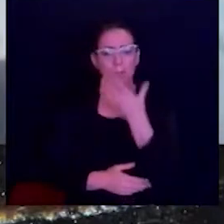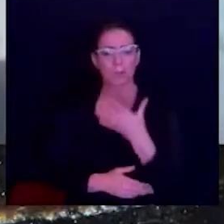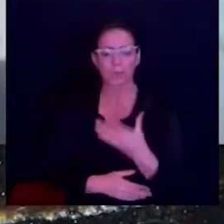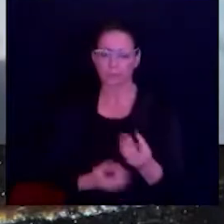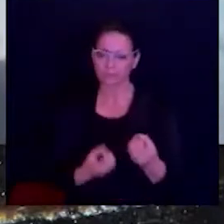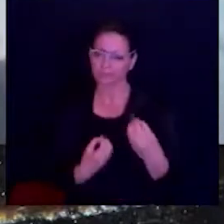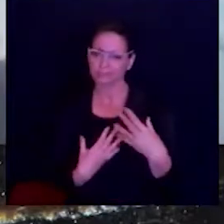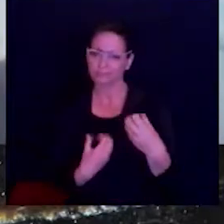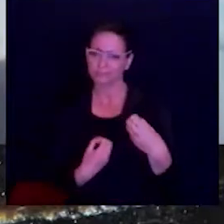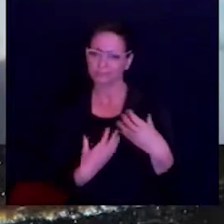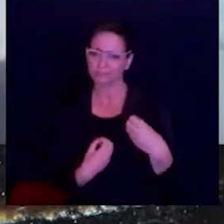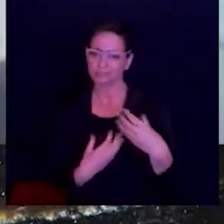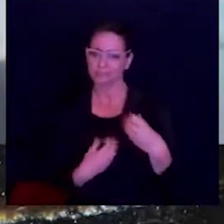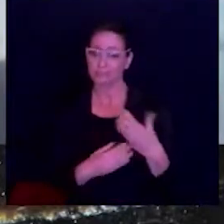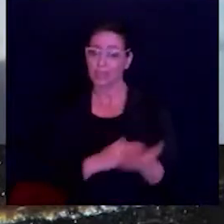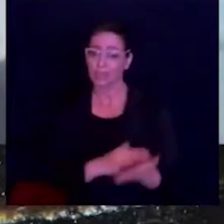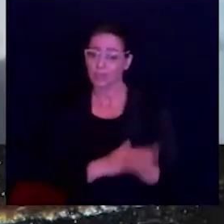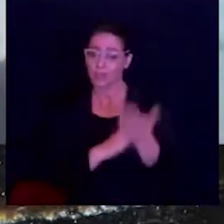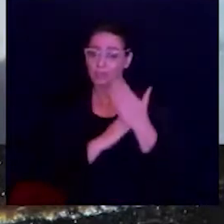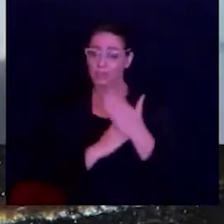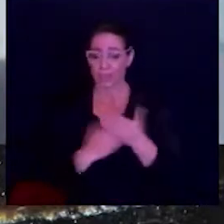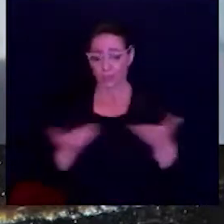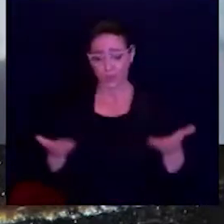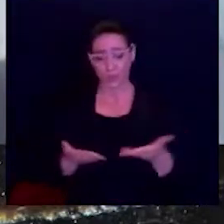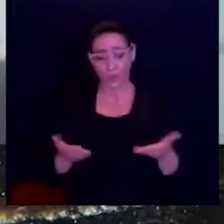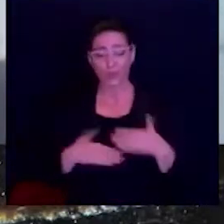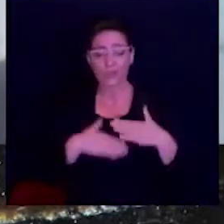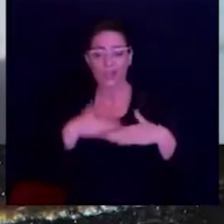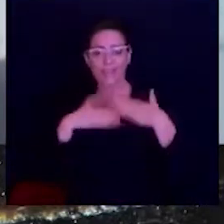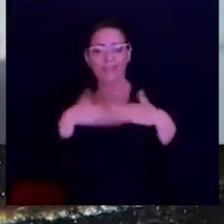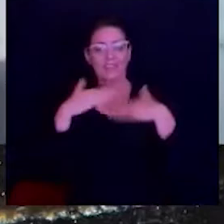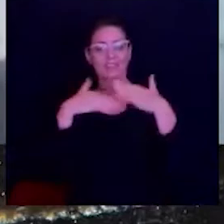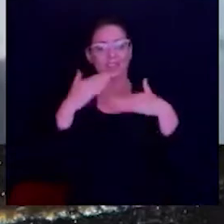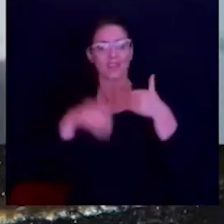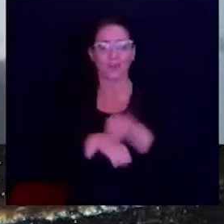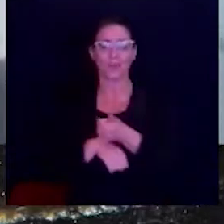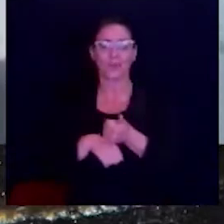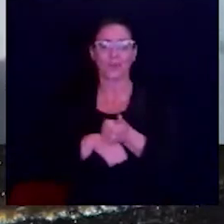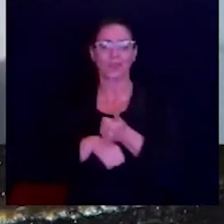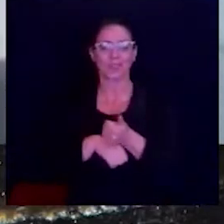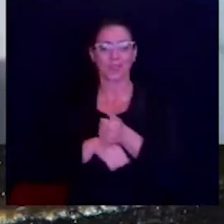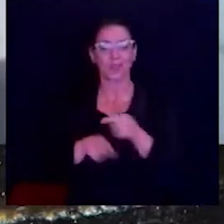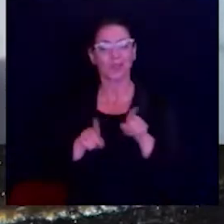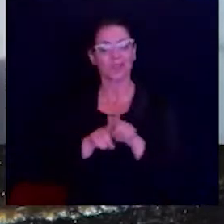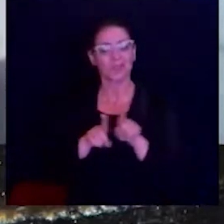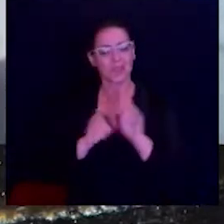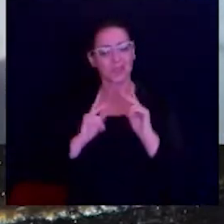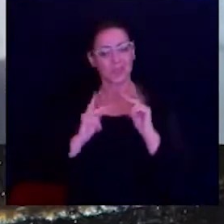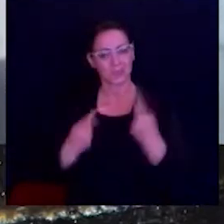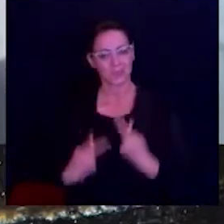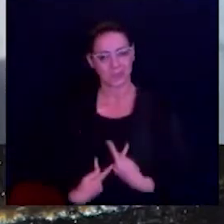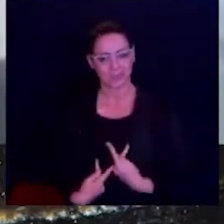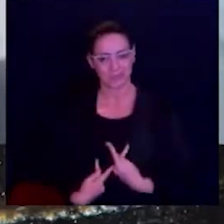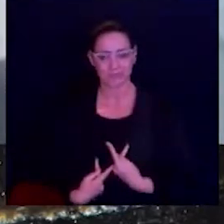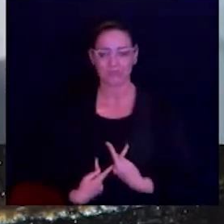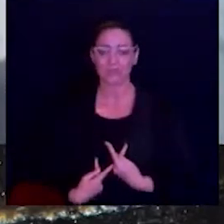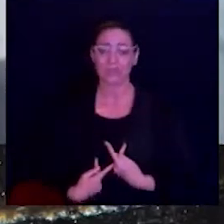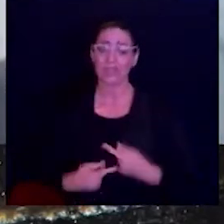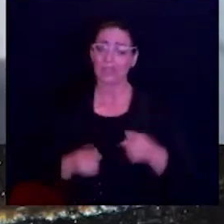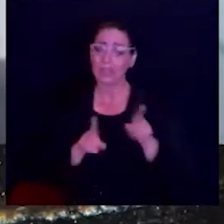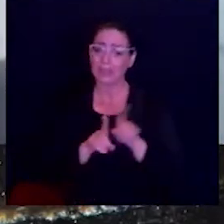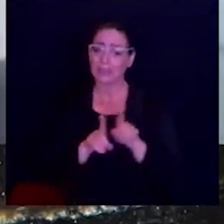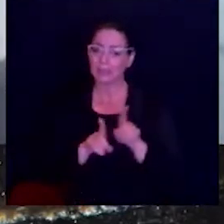nos enriqueceram a sermos competentes como profissionais e também como pessoas. Falo pelas meninas